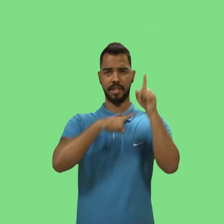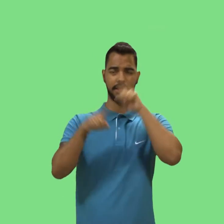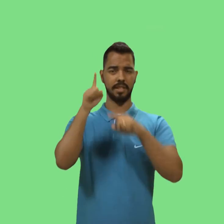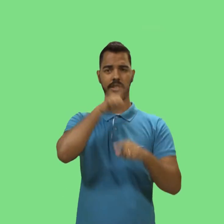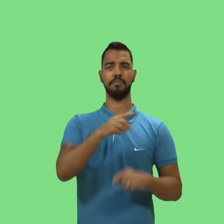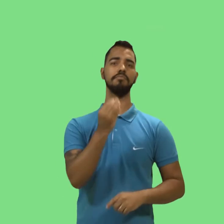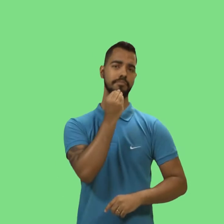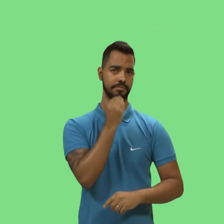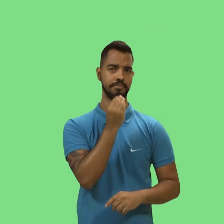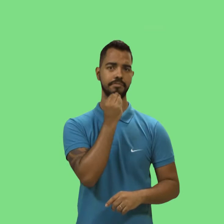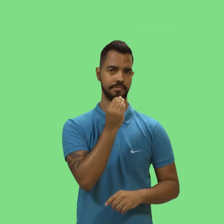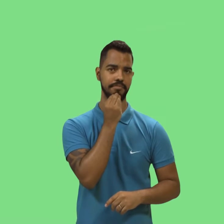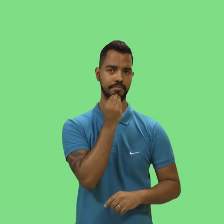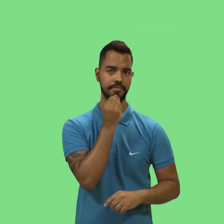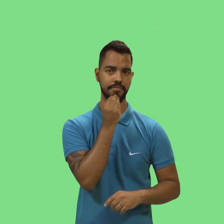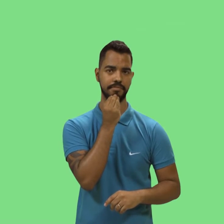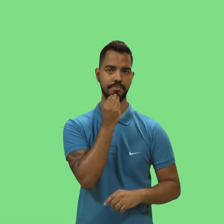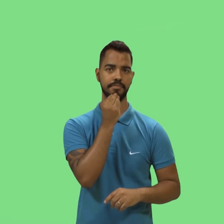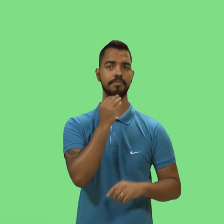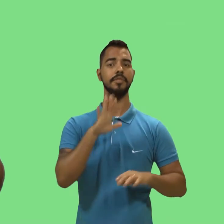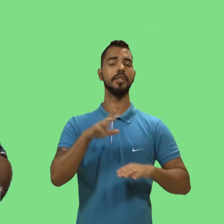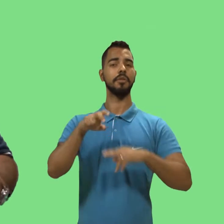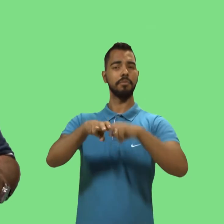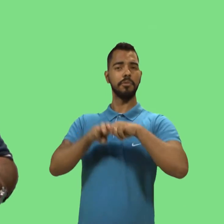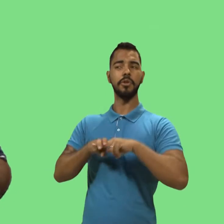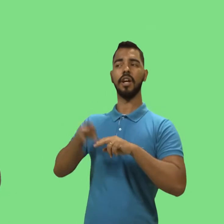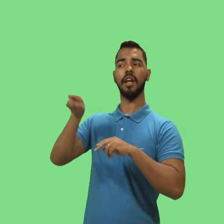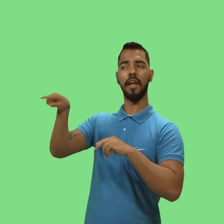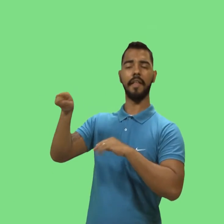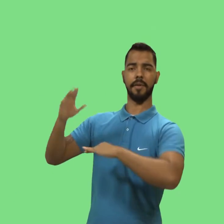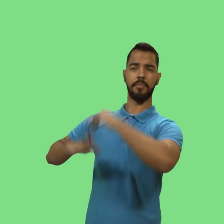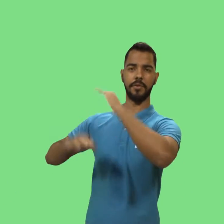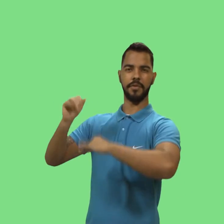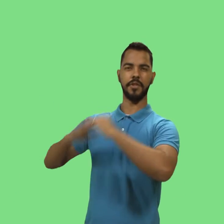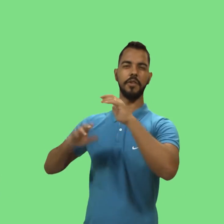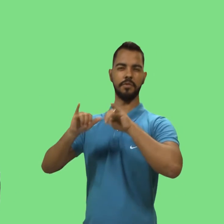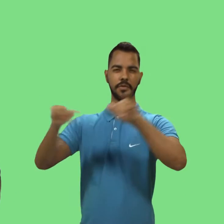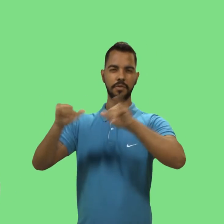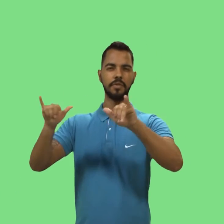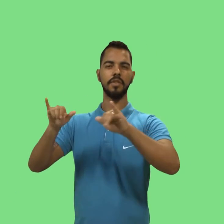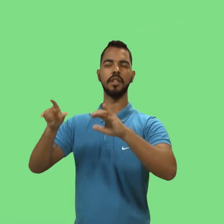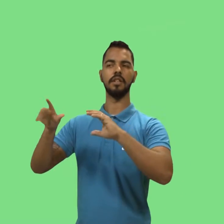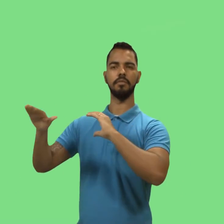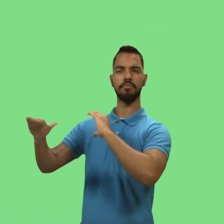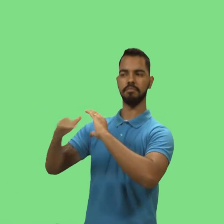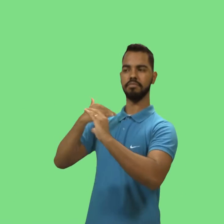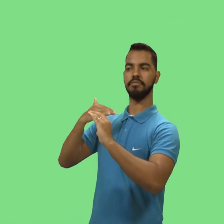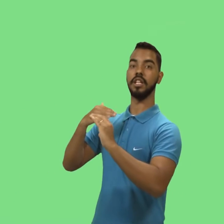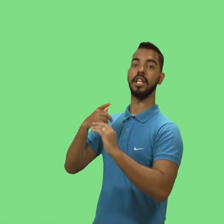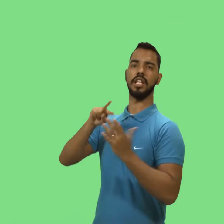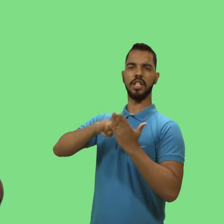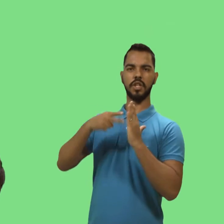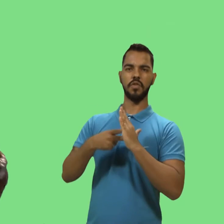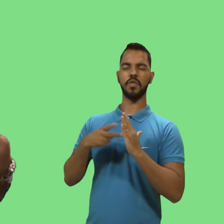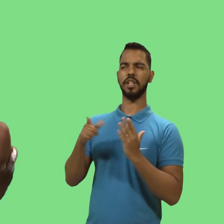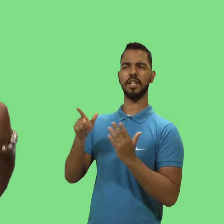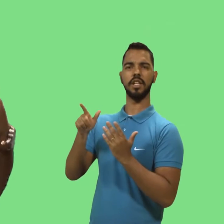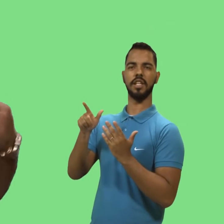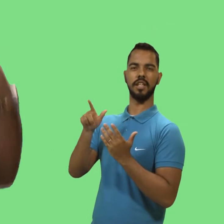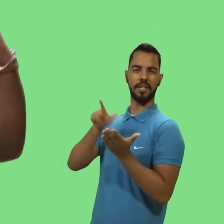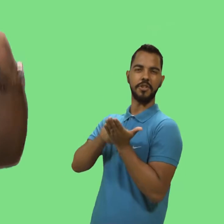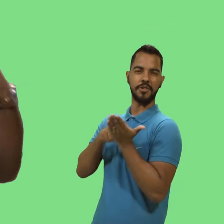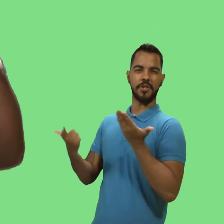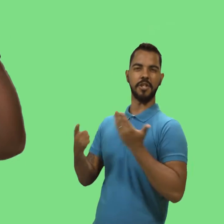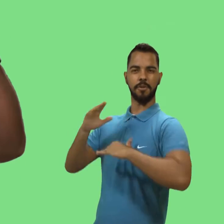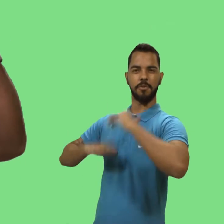release para um jornalista, o profissional precisa ter muito claro que isso não garante a publicação do texto. Quem vai levar em frente